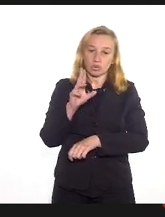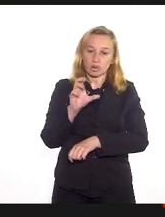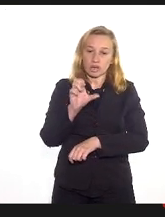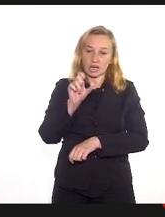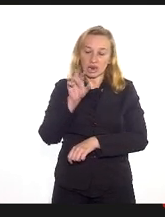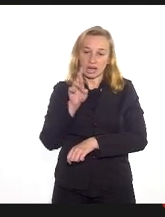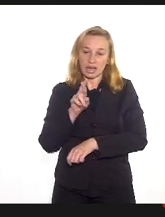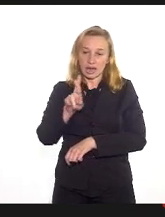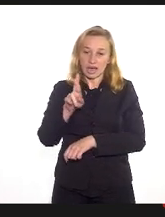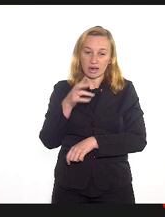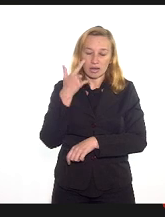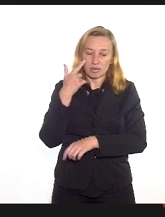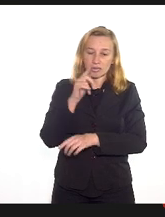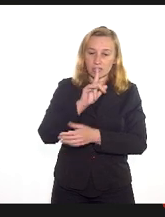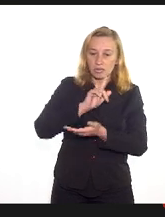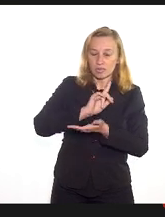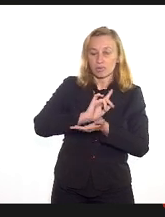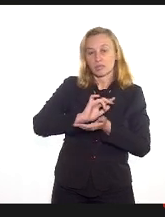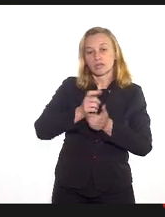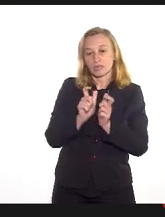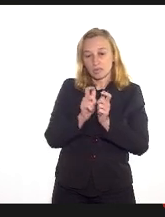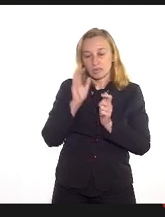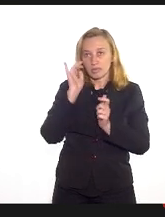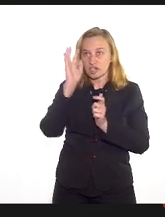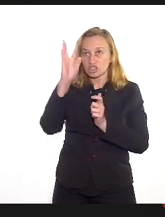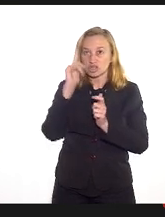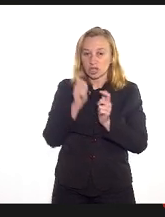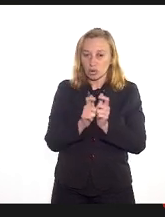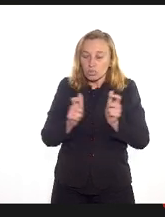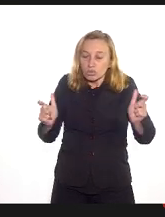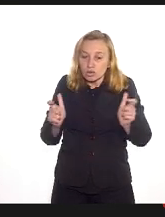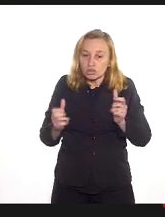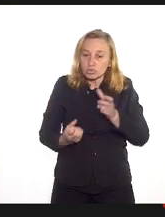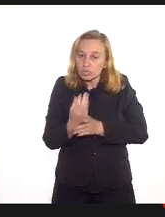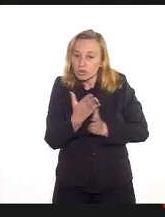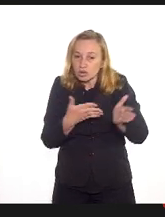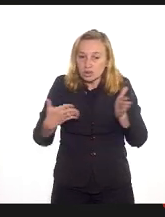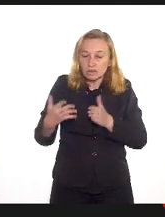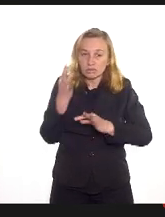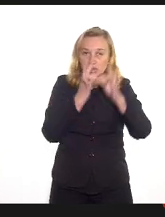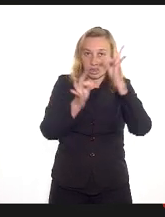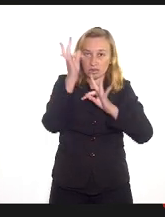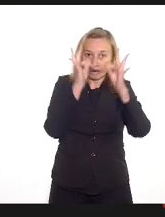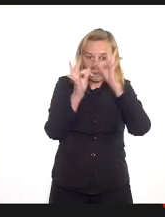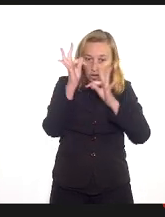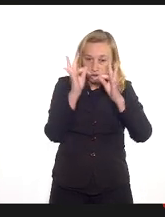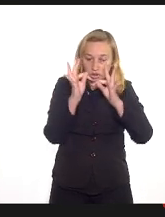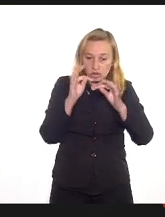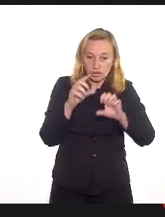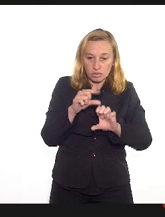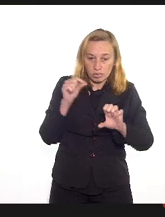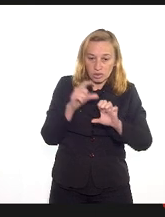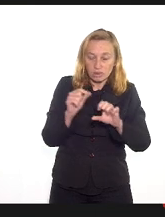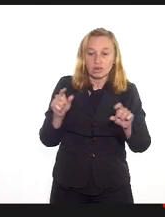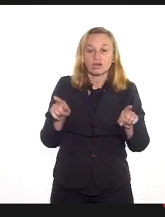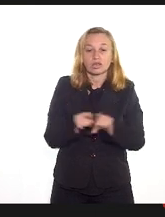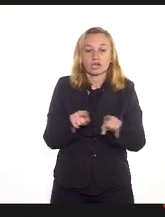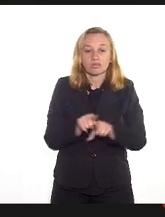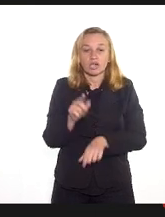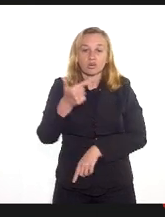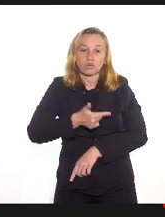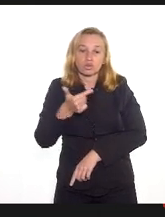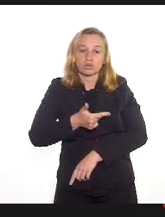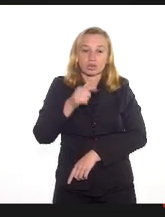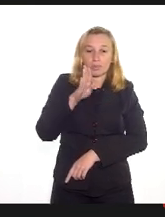a grande cadeia produtiva e tecnológica que está por trás desse empreendimento. E o segundo polo, que é o da